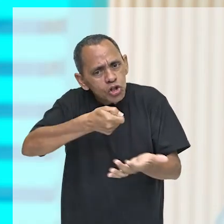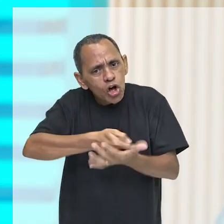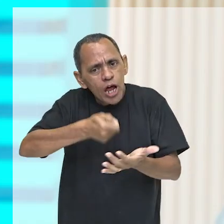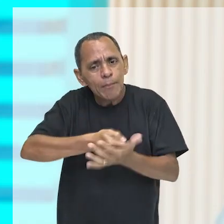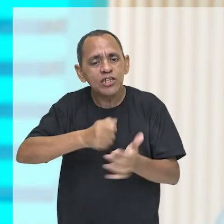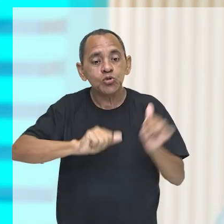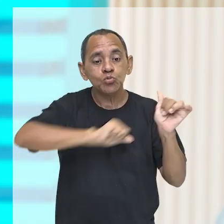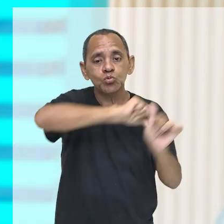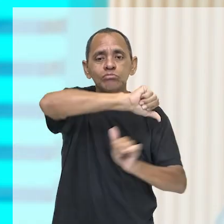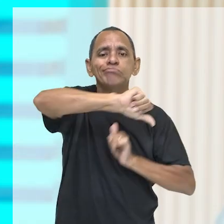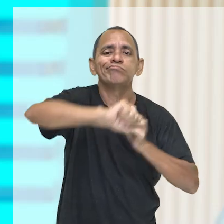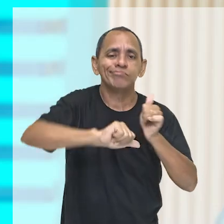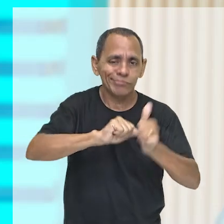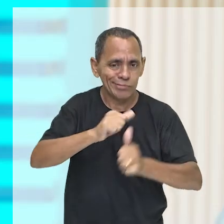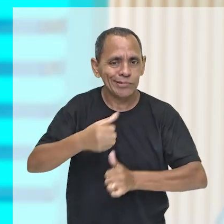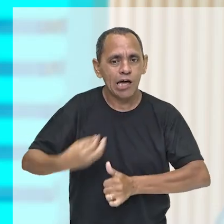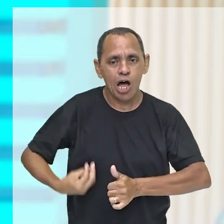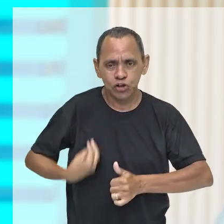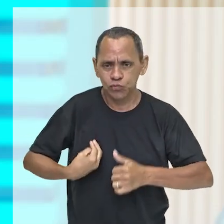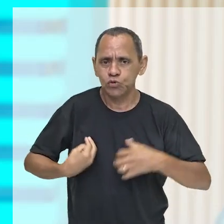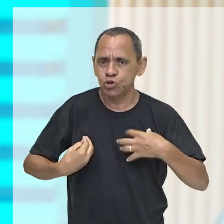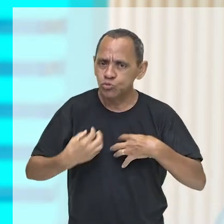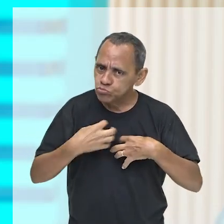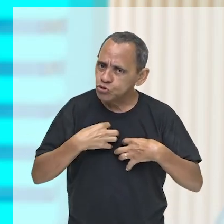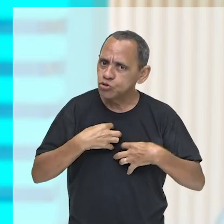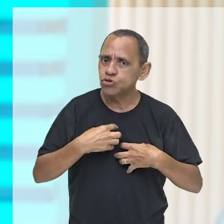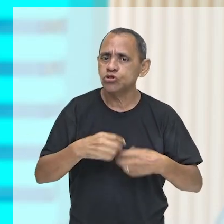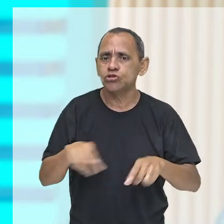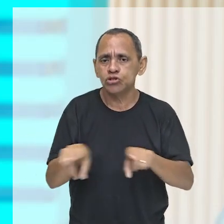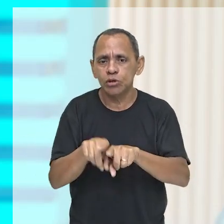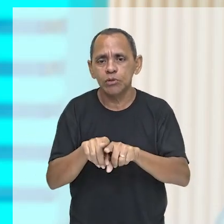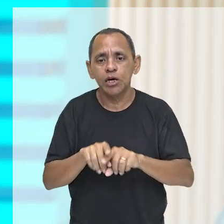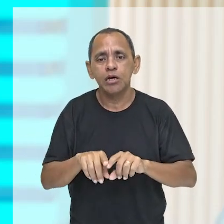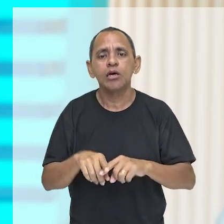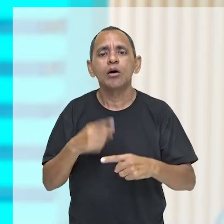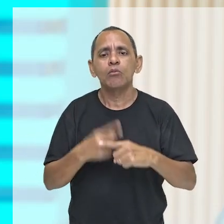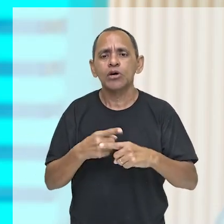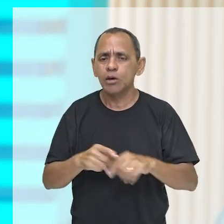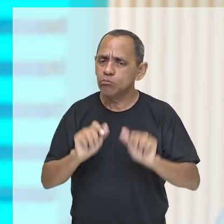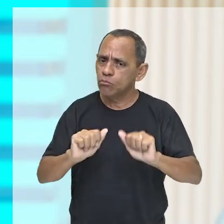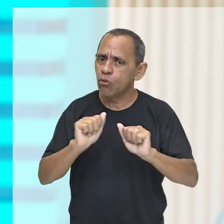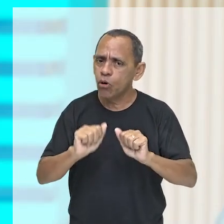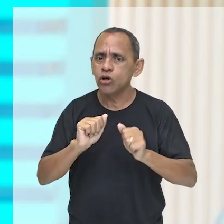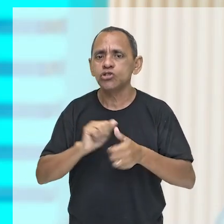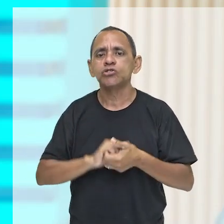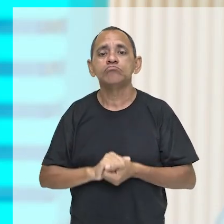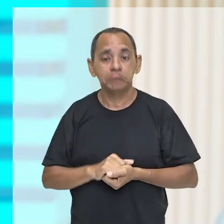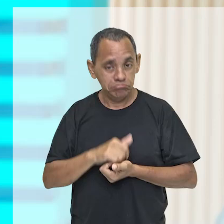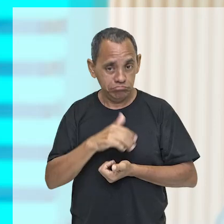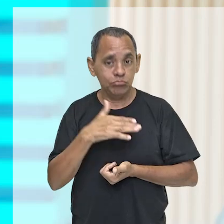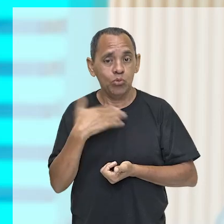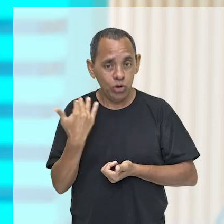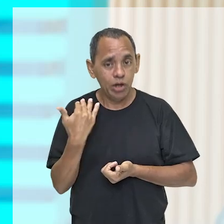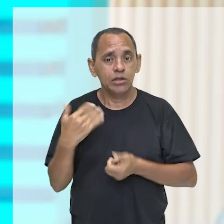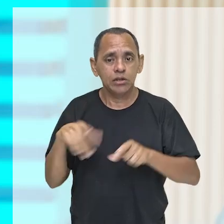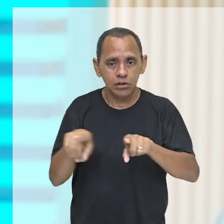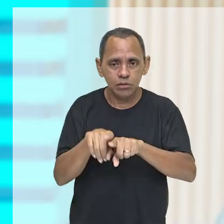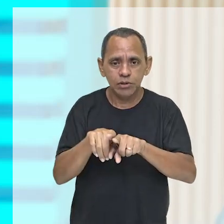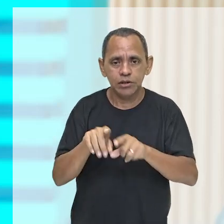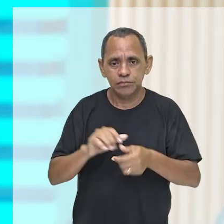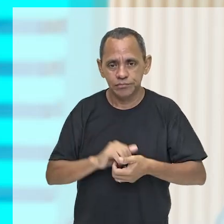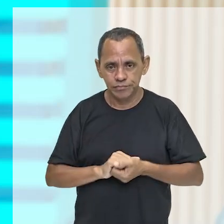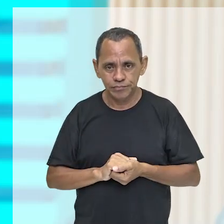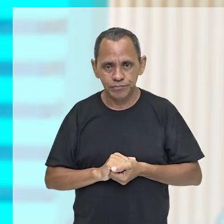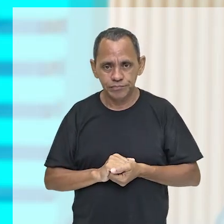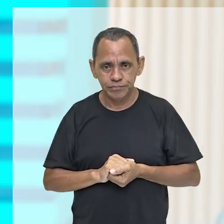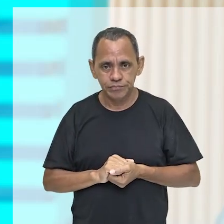ou você pode piorar o seu quadro e vir a óbito. Sério, certo? Diabetes